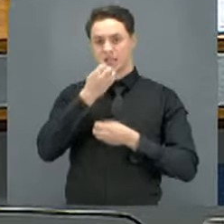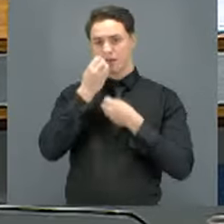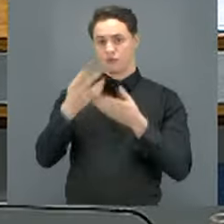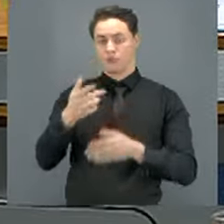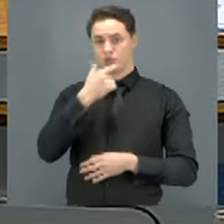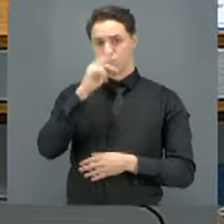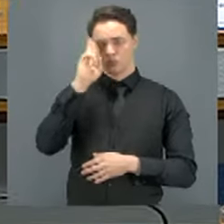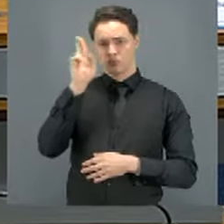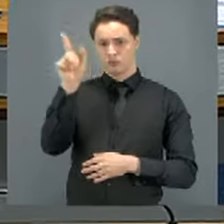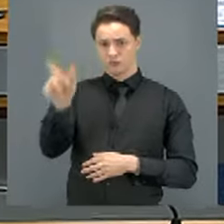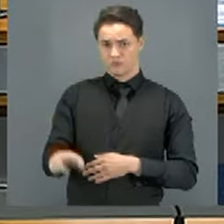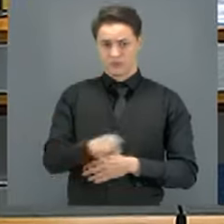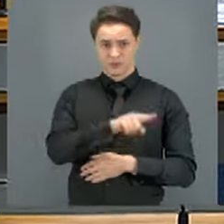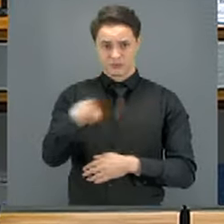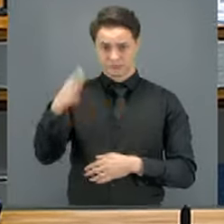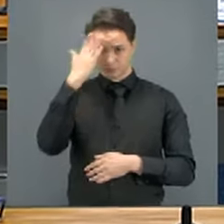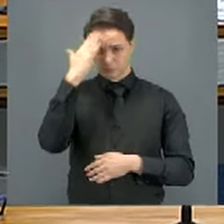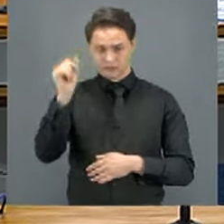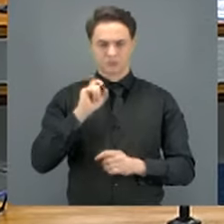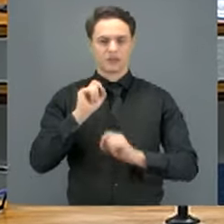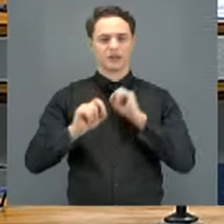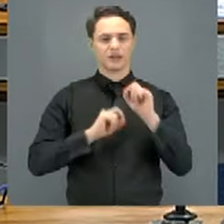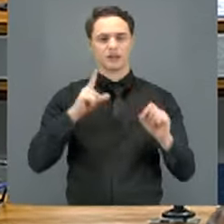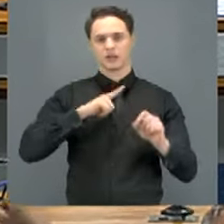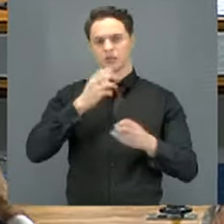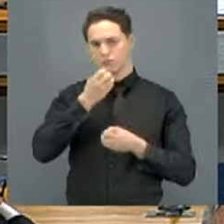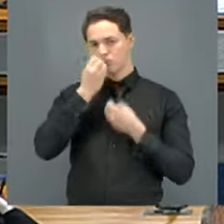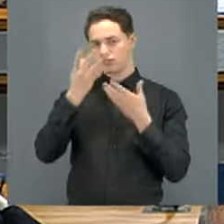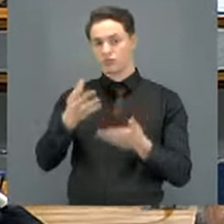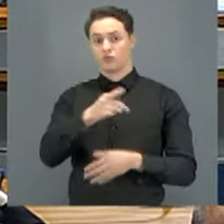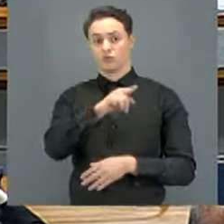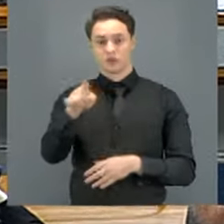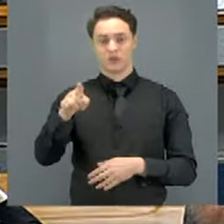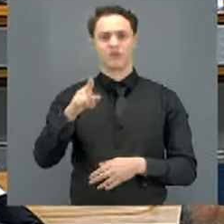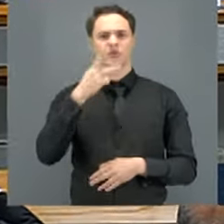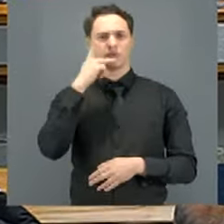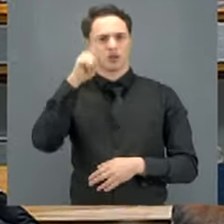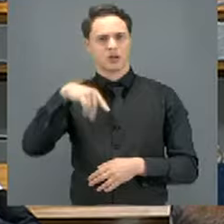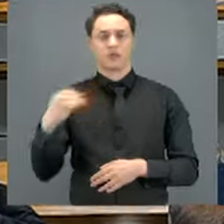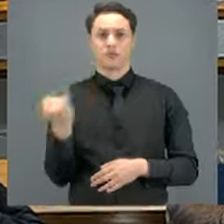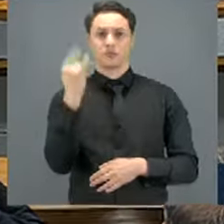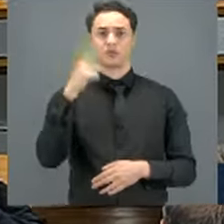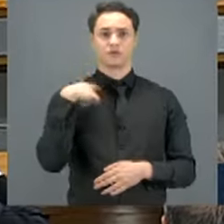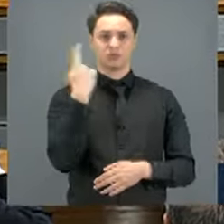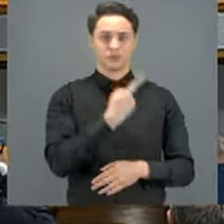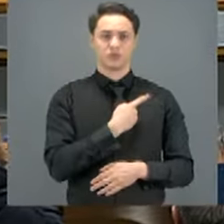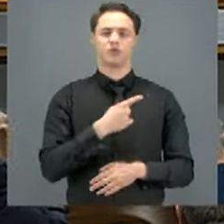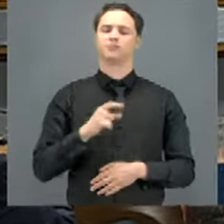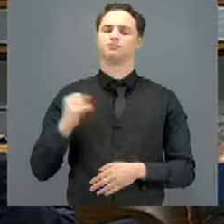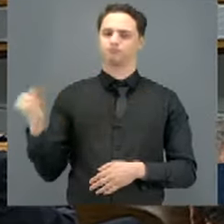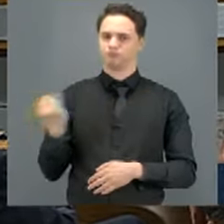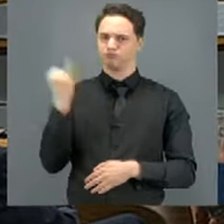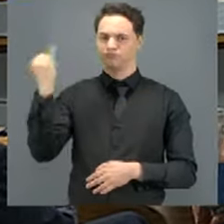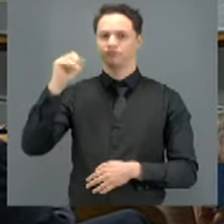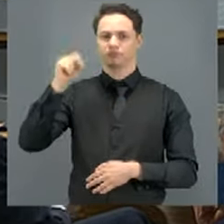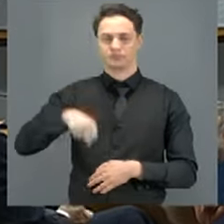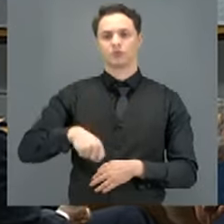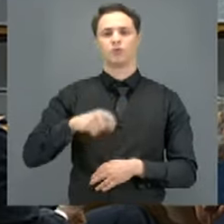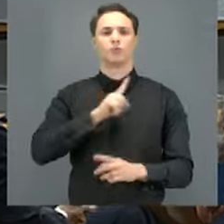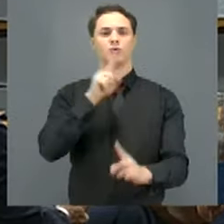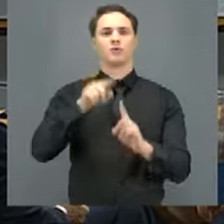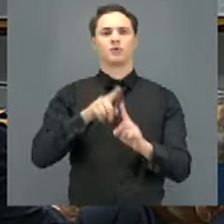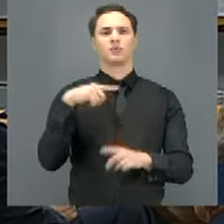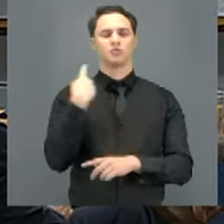senhores. Saibam, então, que esses depoimentos que os senhores nos trouxeram, muito importante para nós. Mas muito importante mesmo para que nós